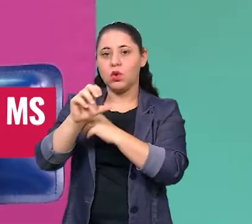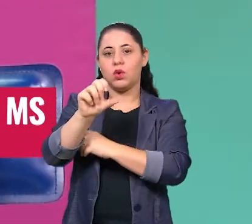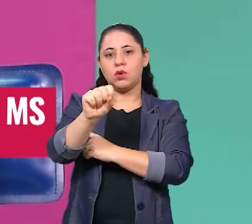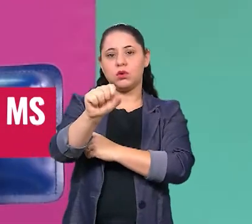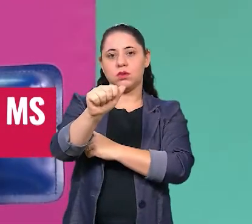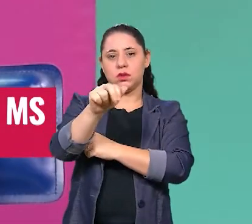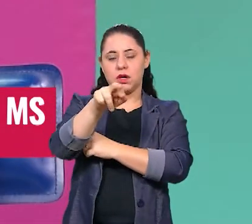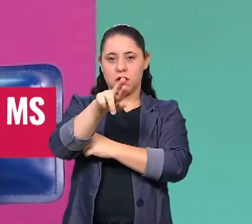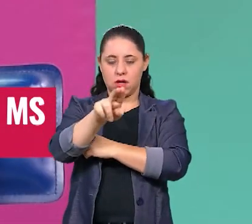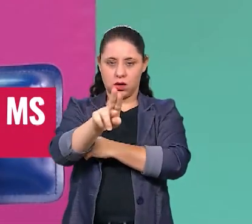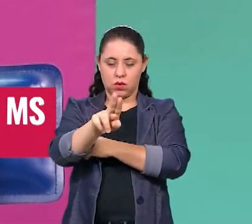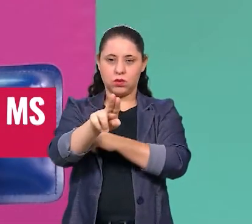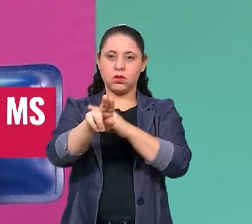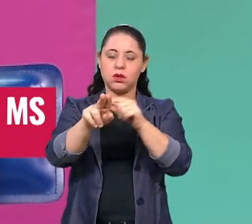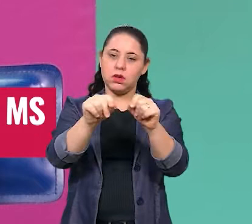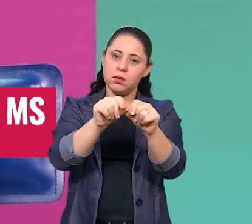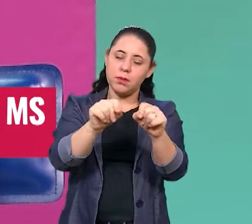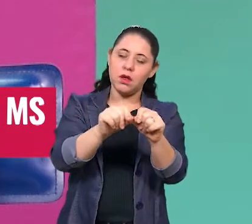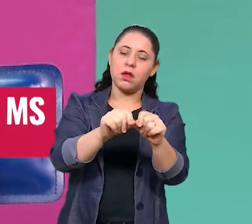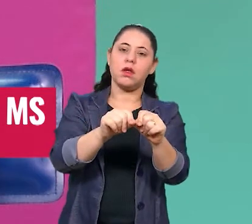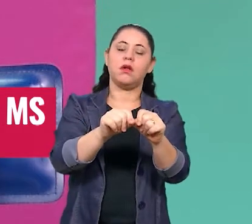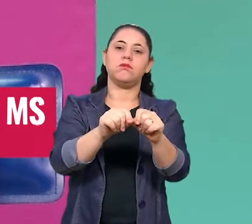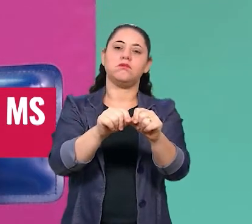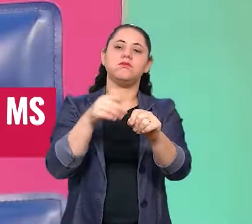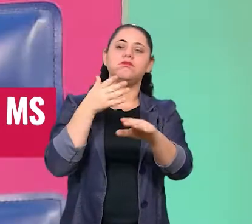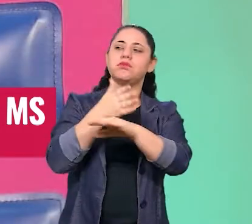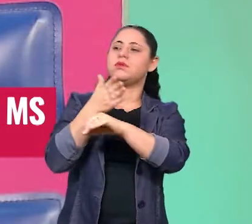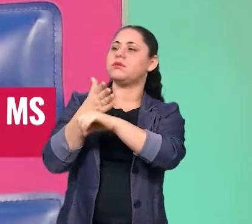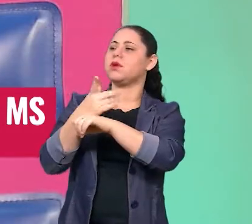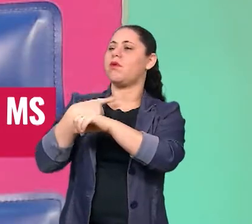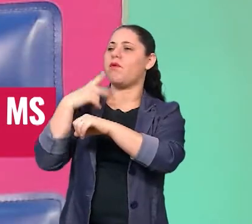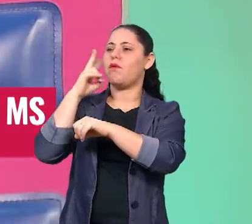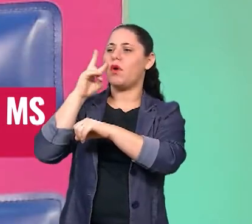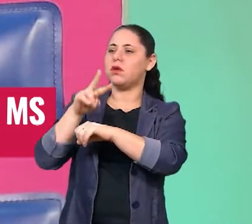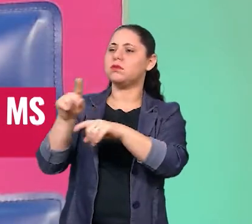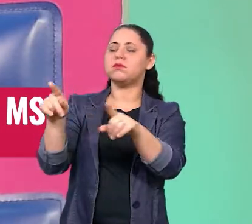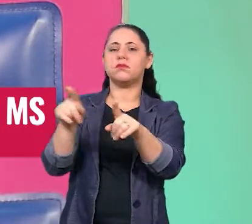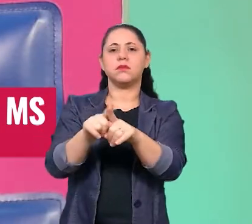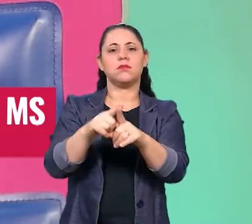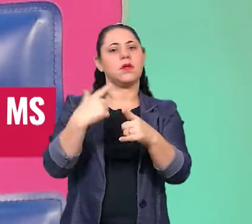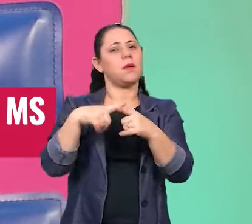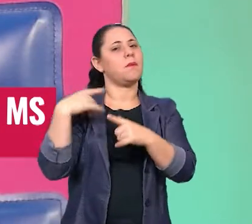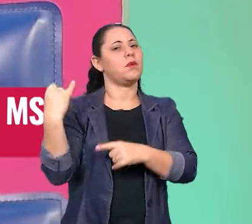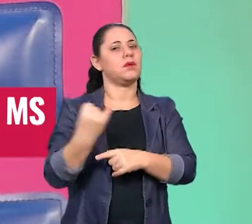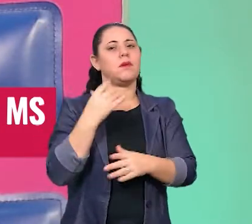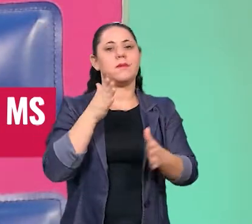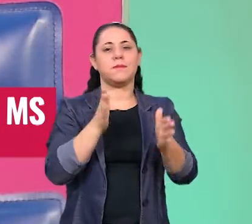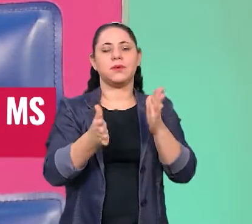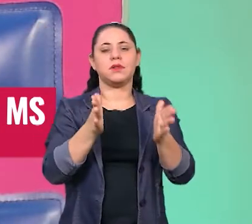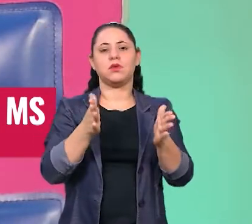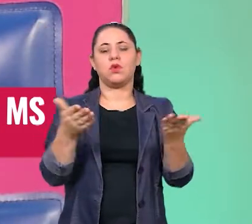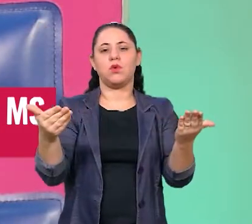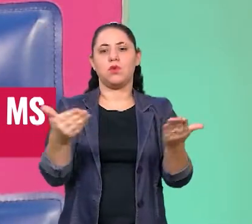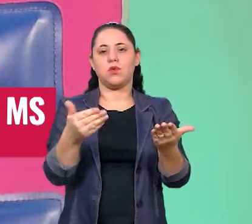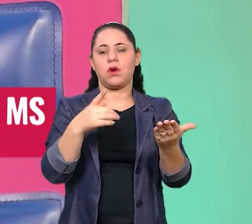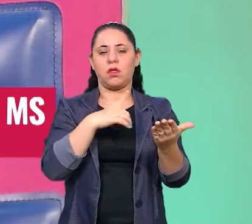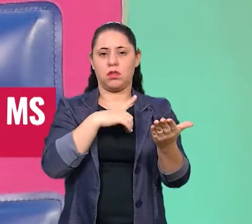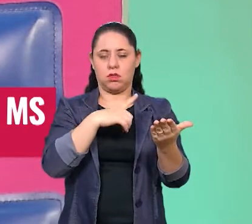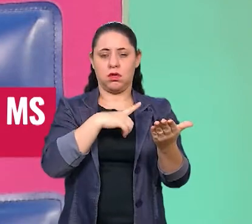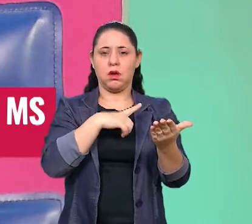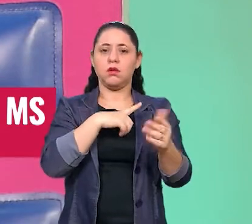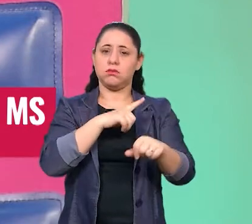onde o Sarau tem passeado, tem vivenciado isso, e assim, é super importante também em função desse período que nós